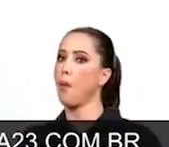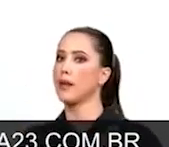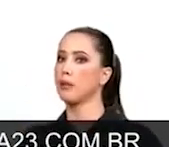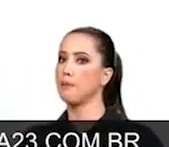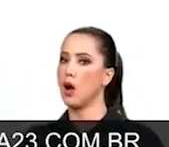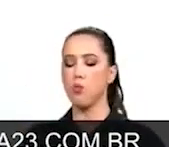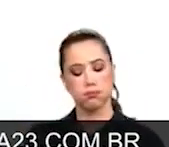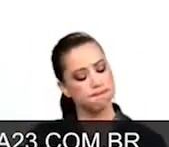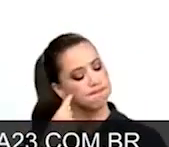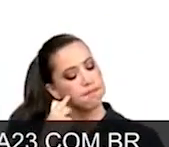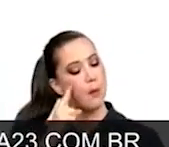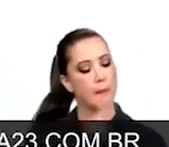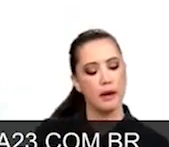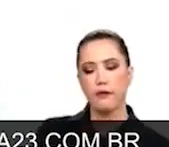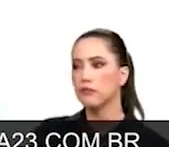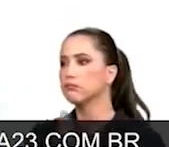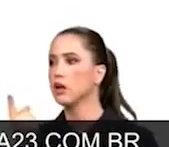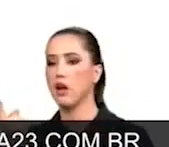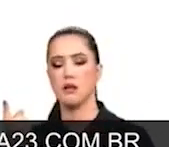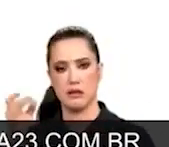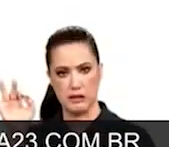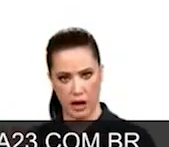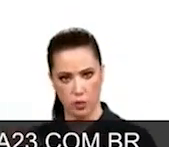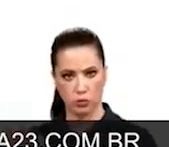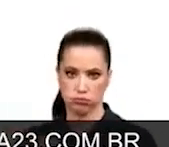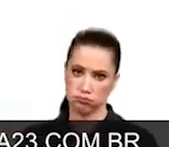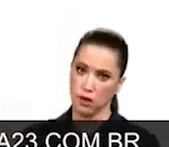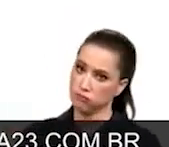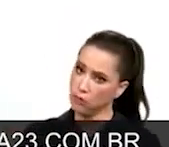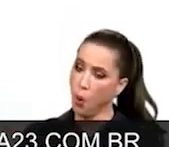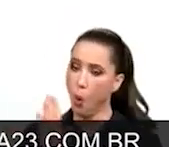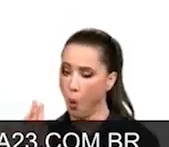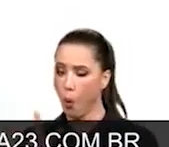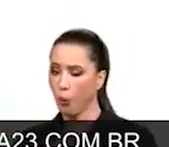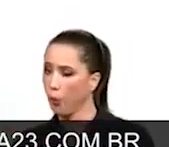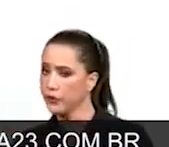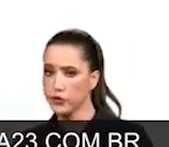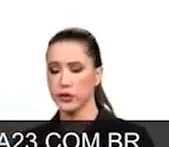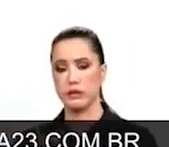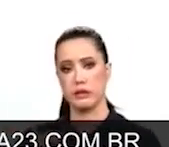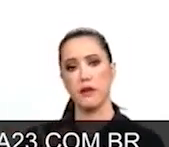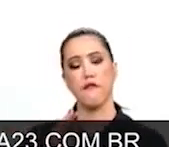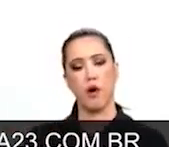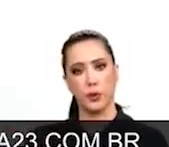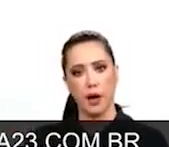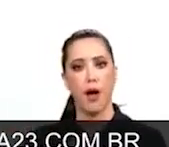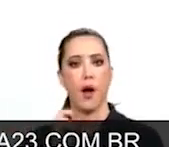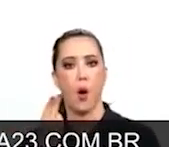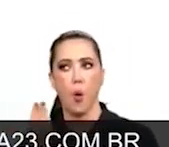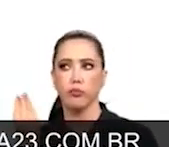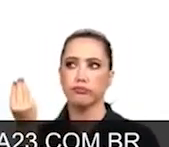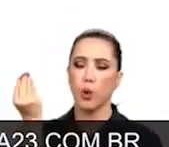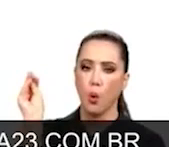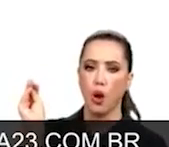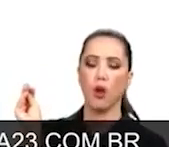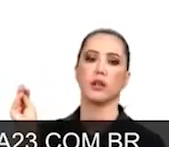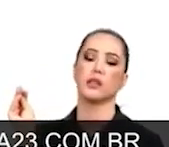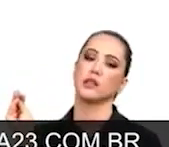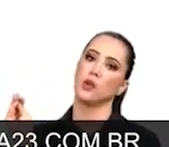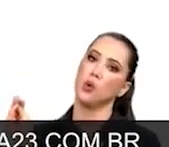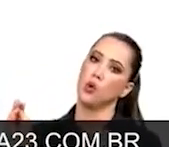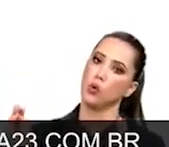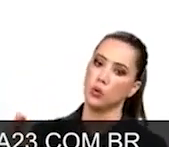que ele proceda à conferência, né? Se estiver faltando algo, ele acrescenta,